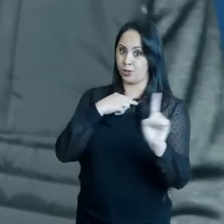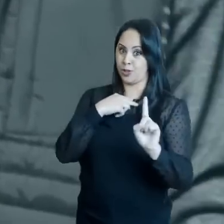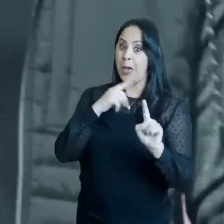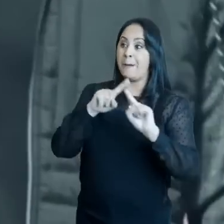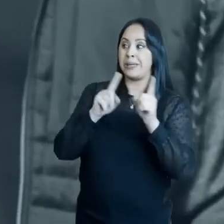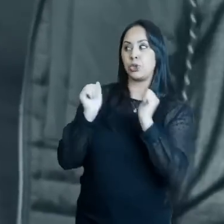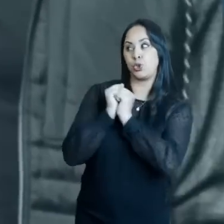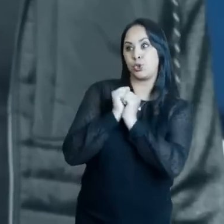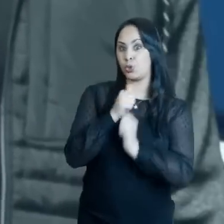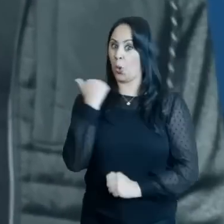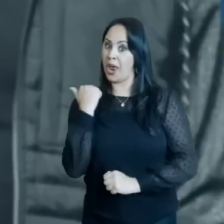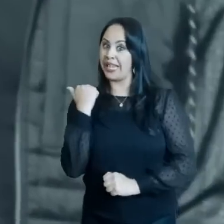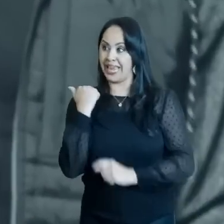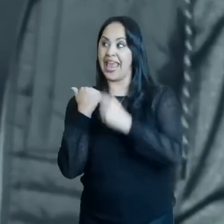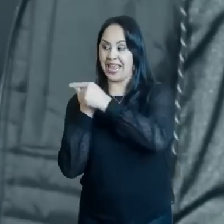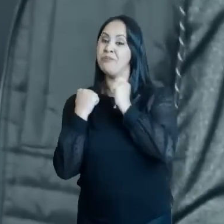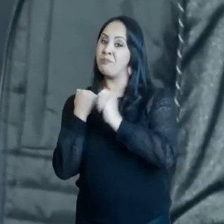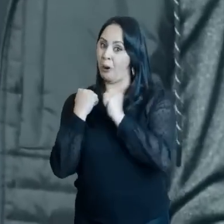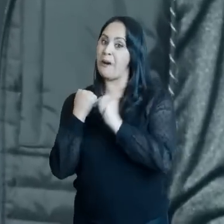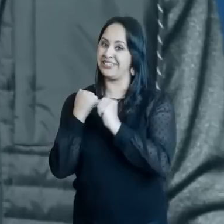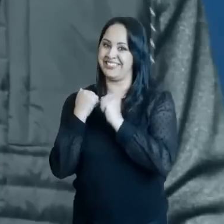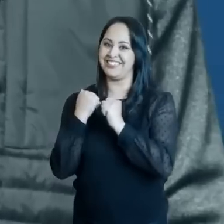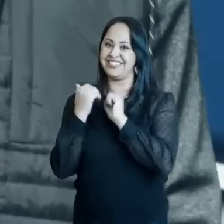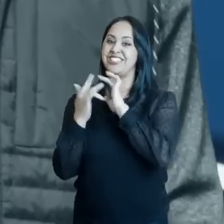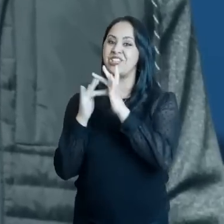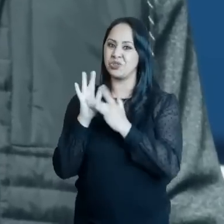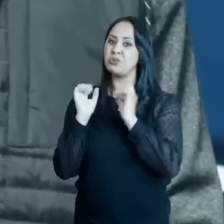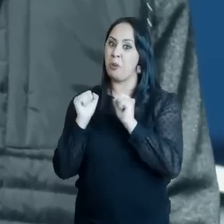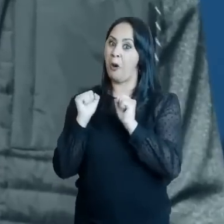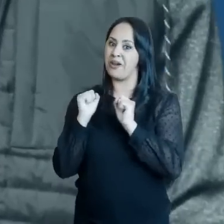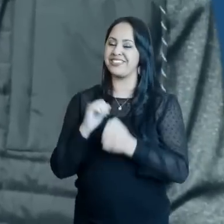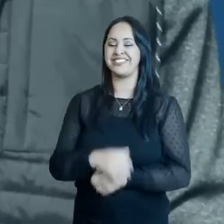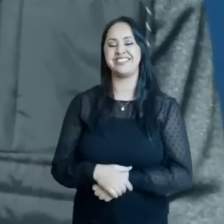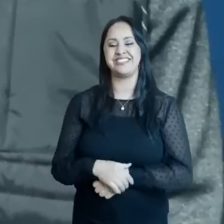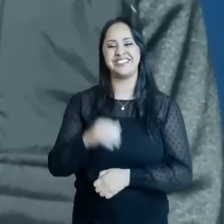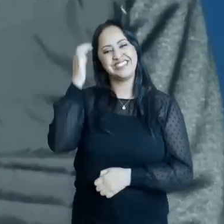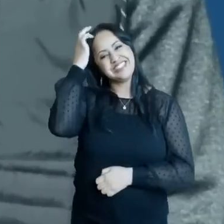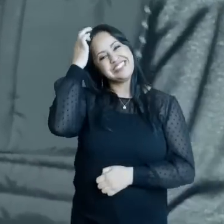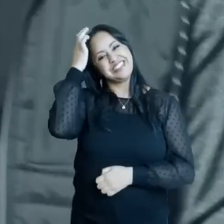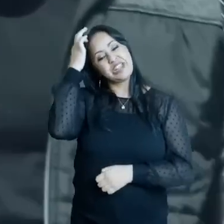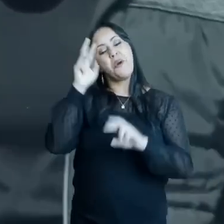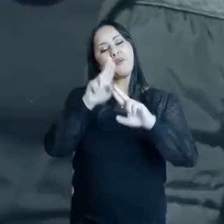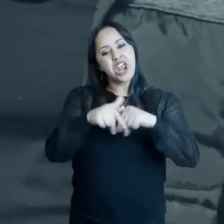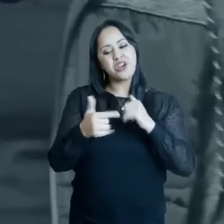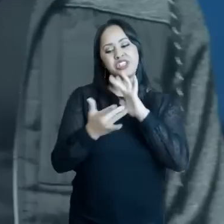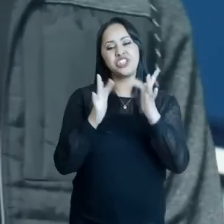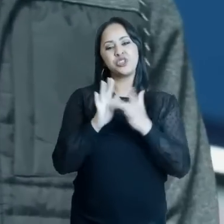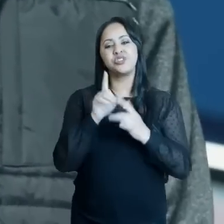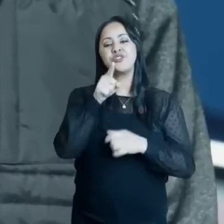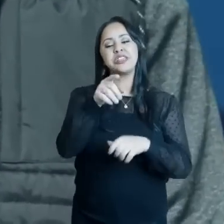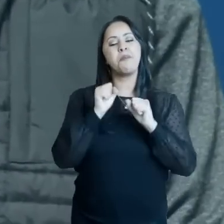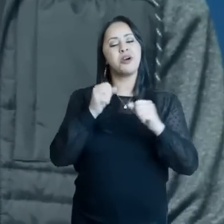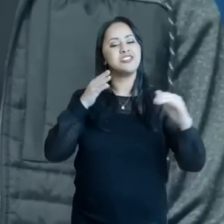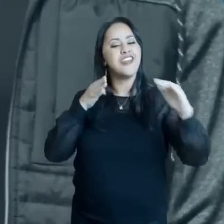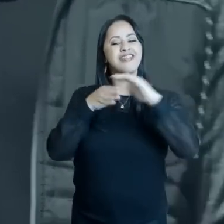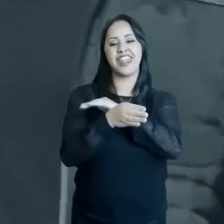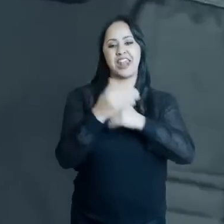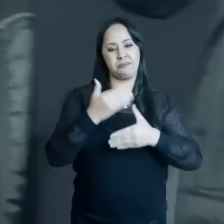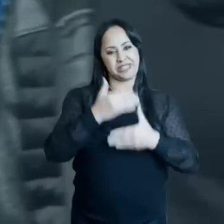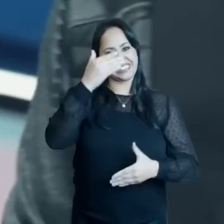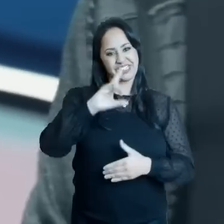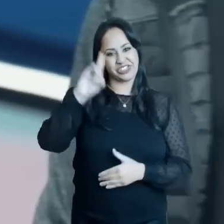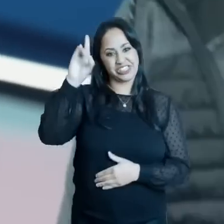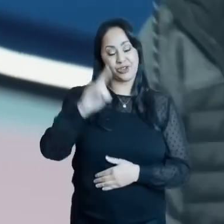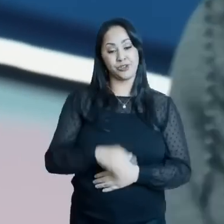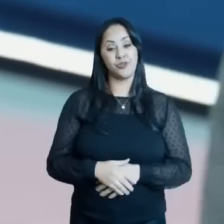Eu tô com ele, tá? Ele pode, eu tô com ele, se você bater em mim, vai bater nele também, tá bom? E daí você entra na presença de